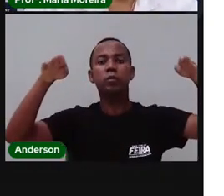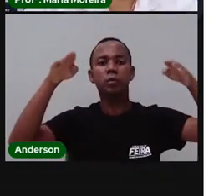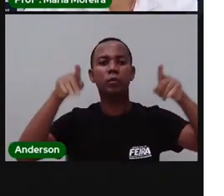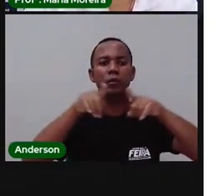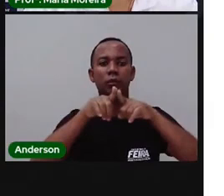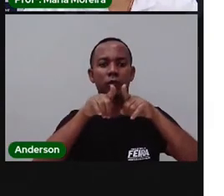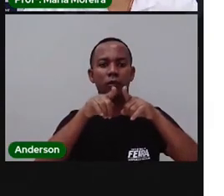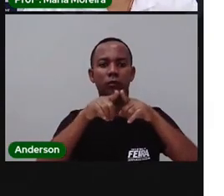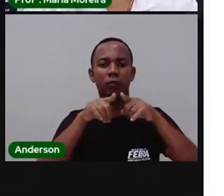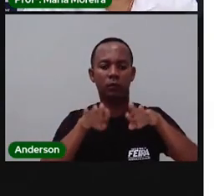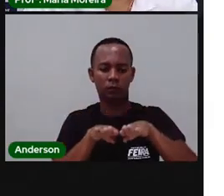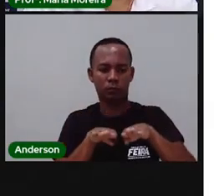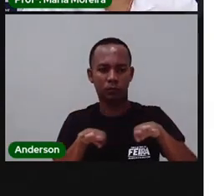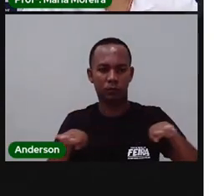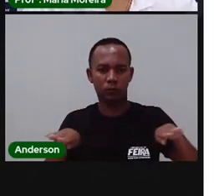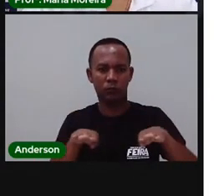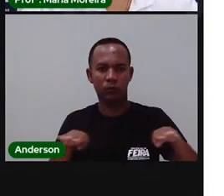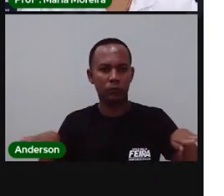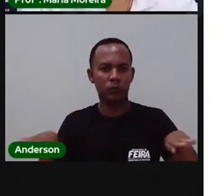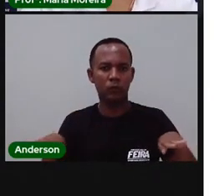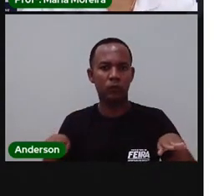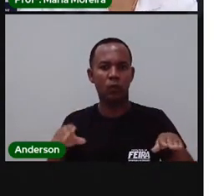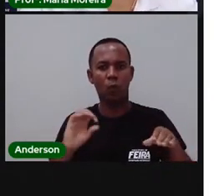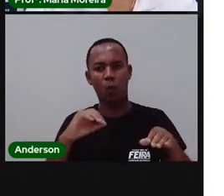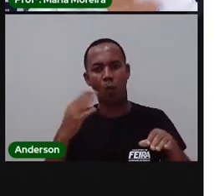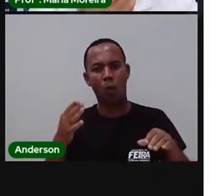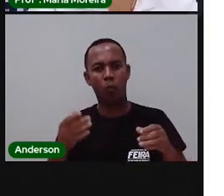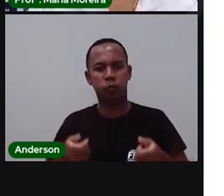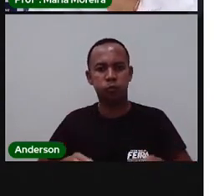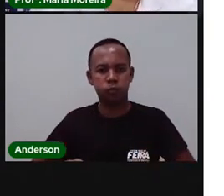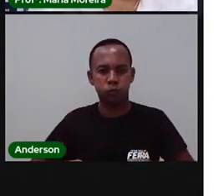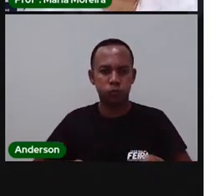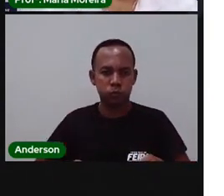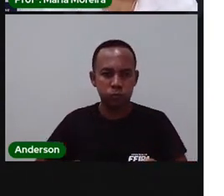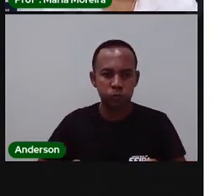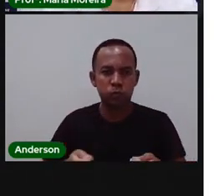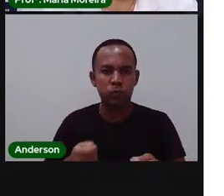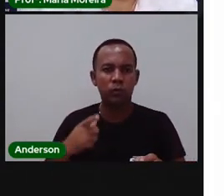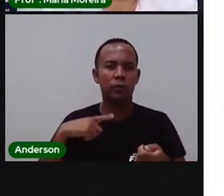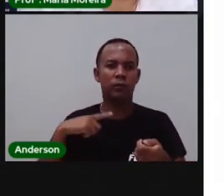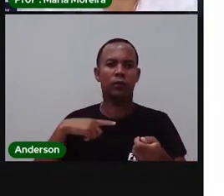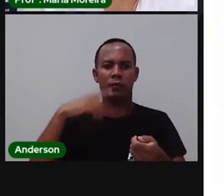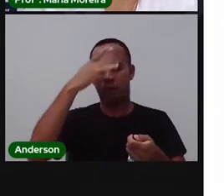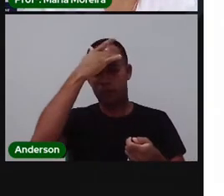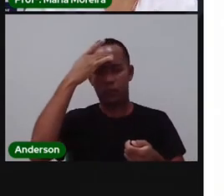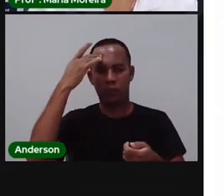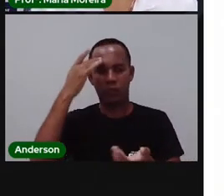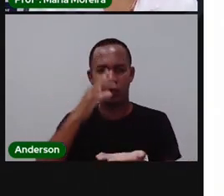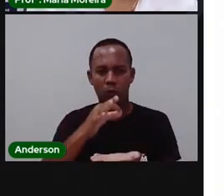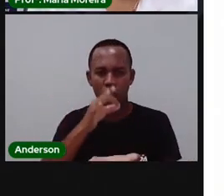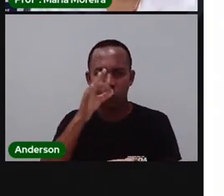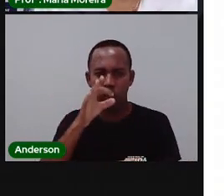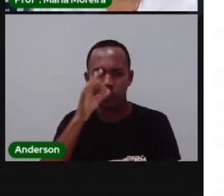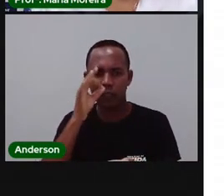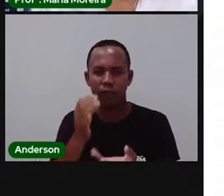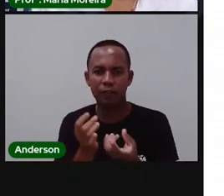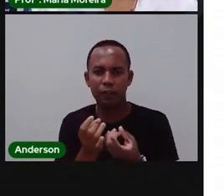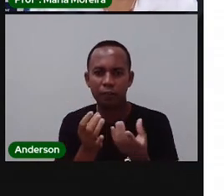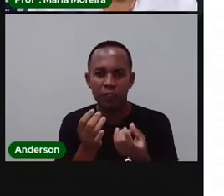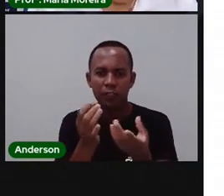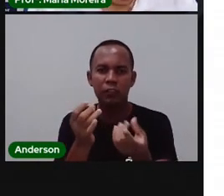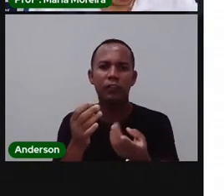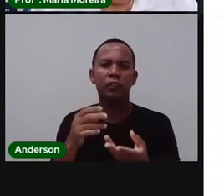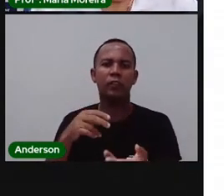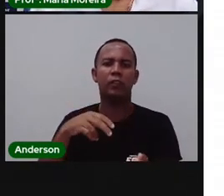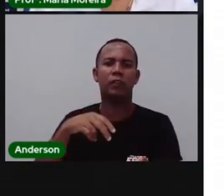são usadas tábuas, são usados carrinhos, porque as pessoas, tem um pessoal que vende café aí na feira, e aí é meio que itinerante, que vai